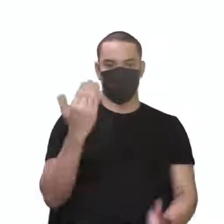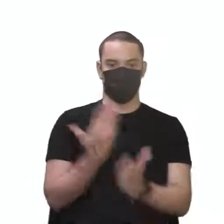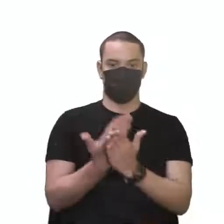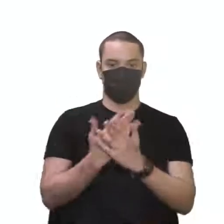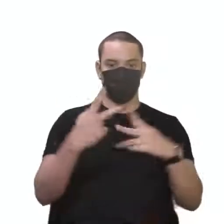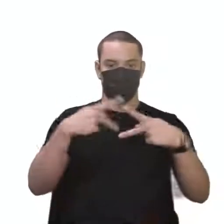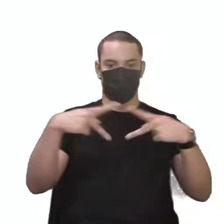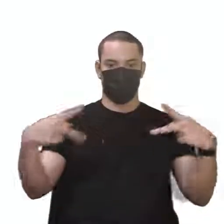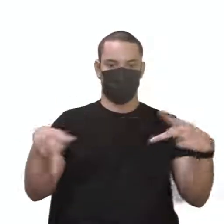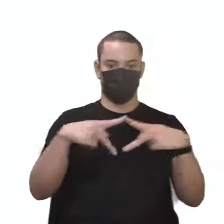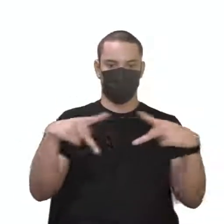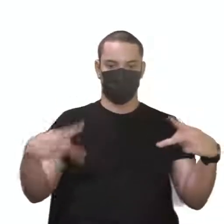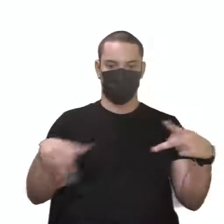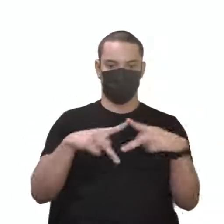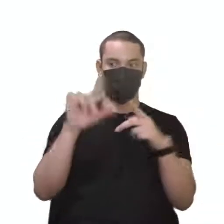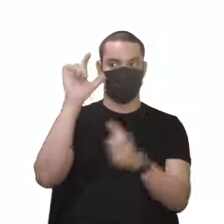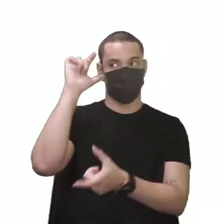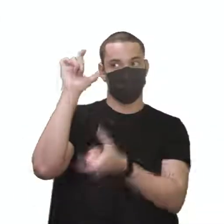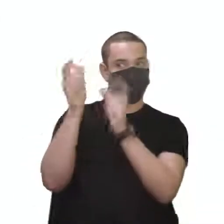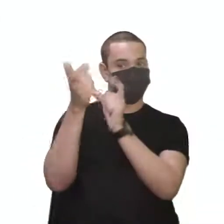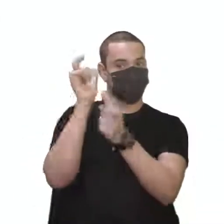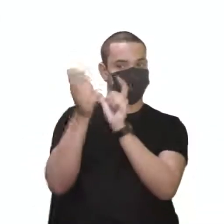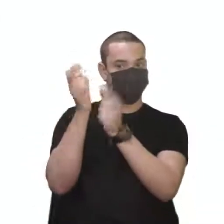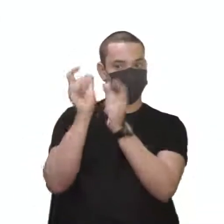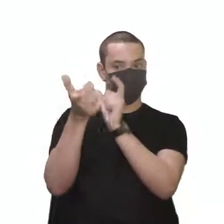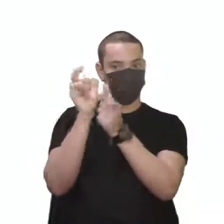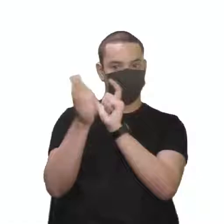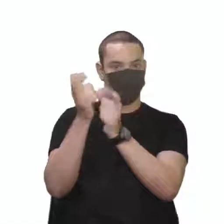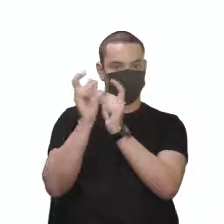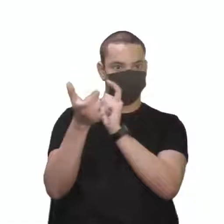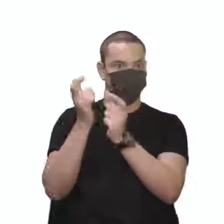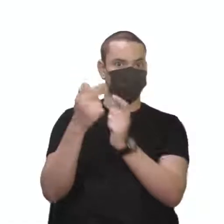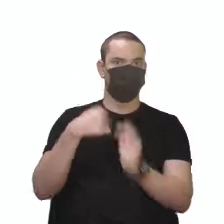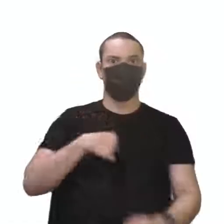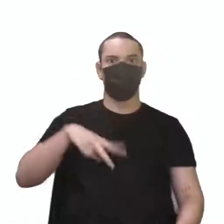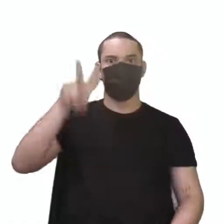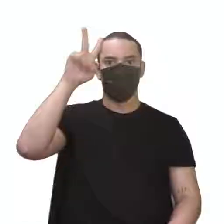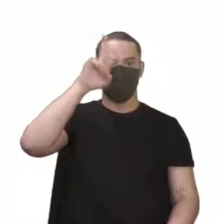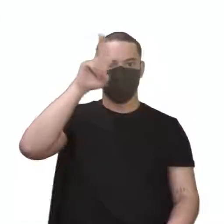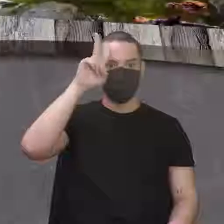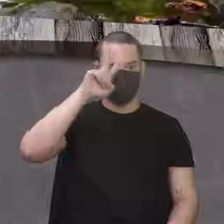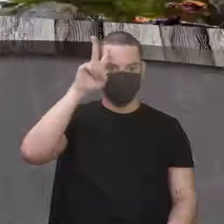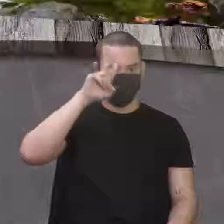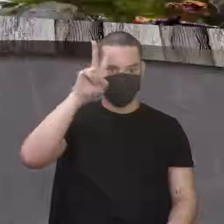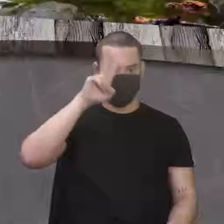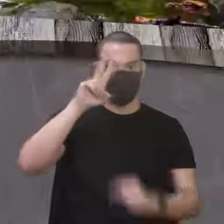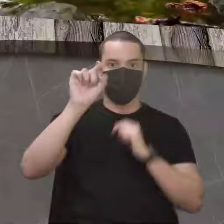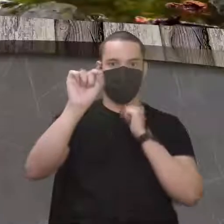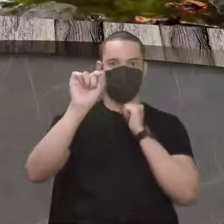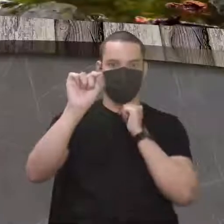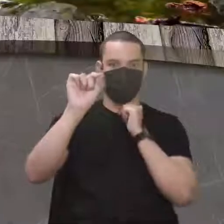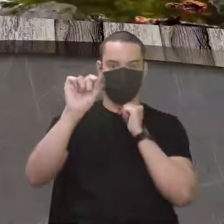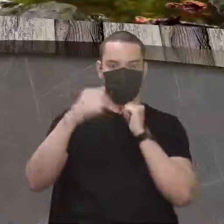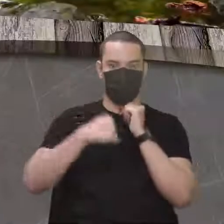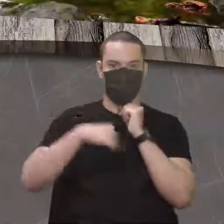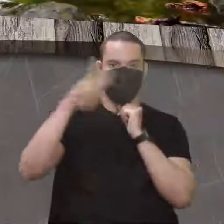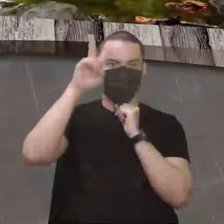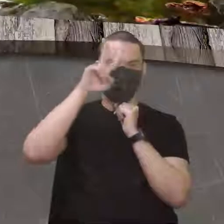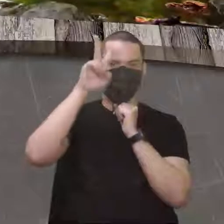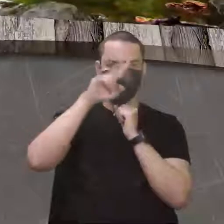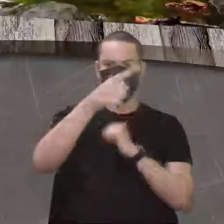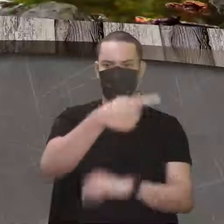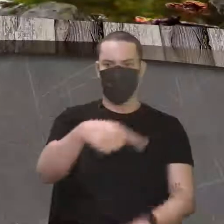proteína que ele vai codificar. Aí eu lembro, vem aqui para mim de novo. Eu lembro